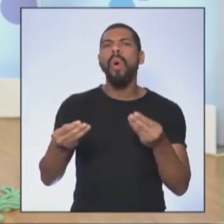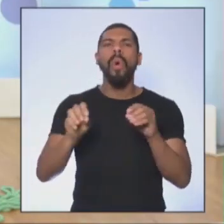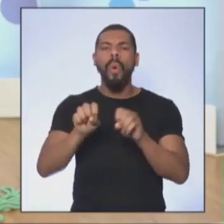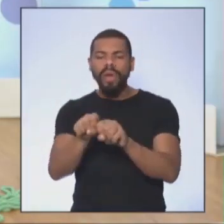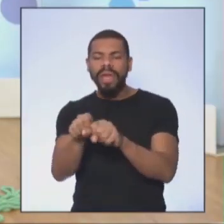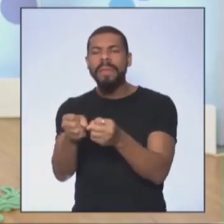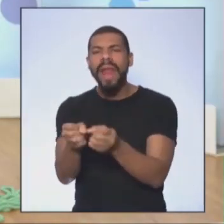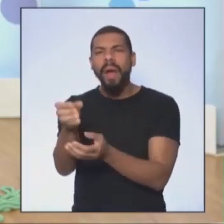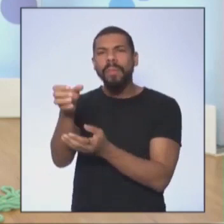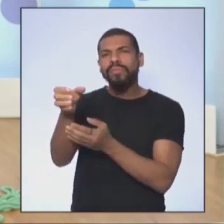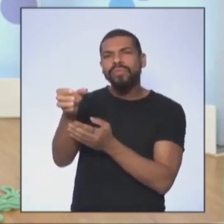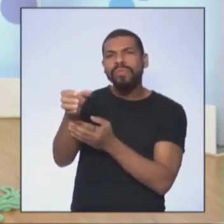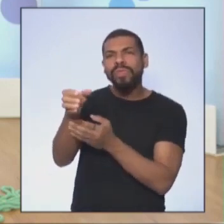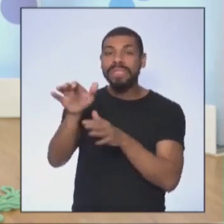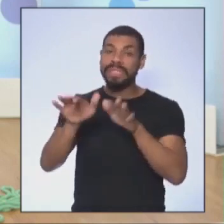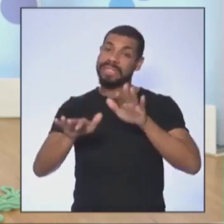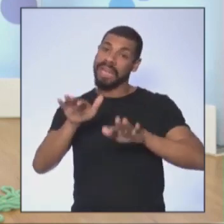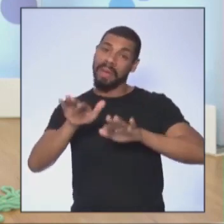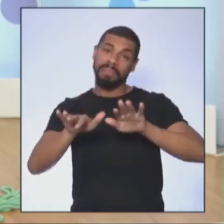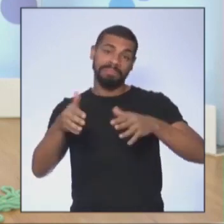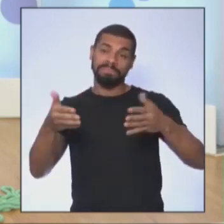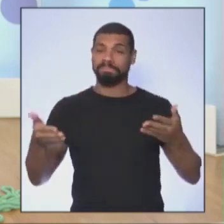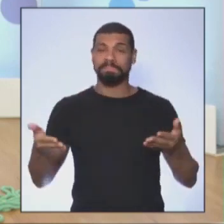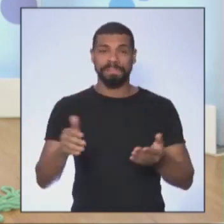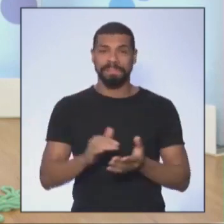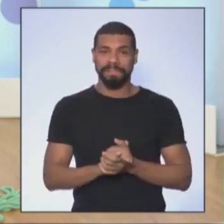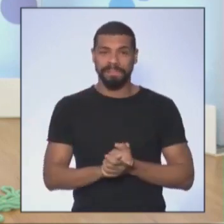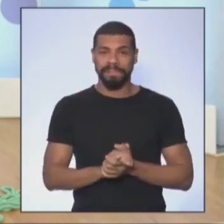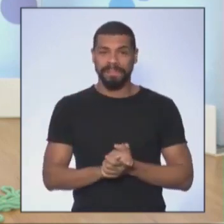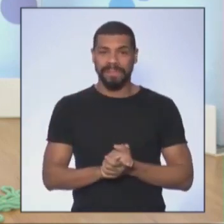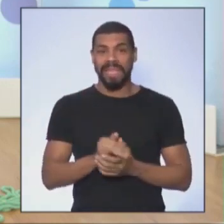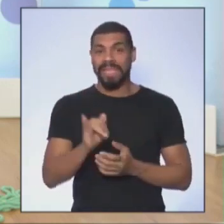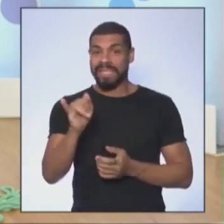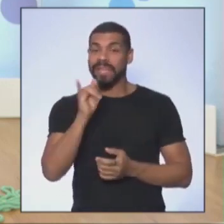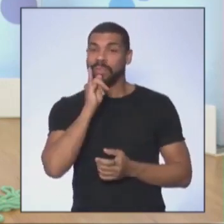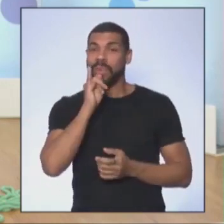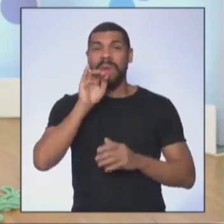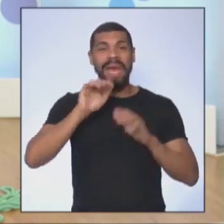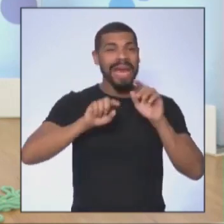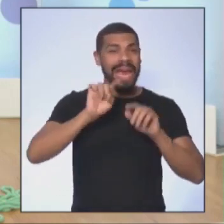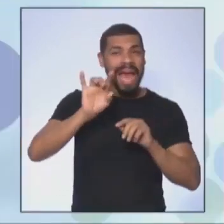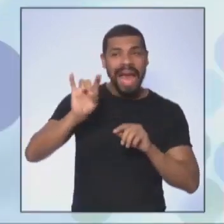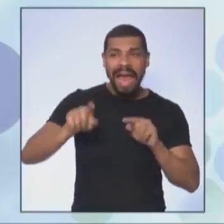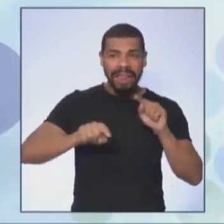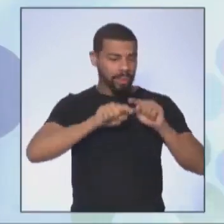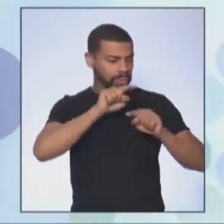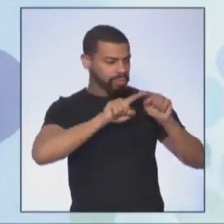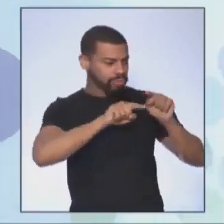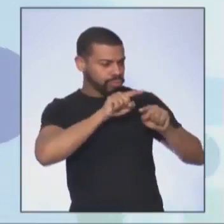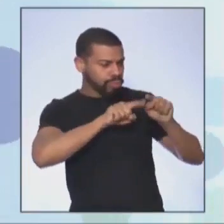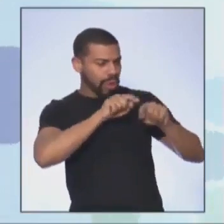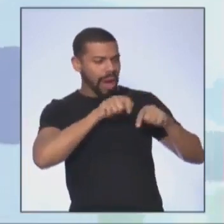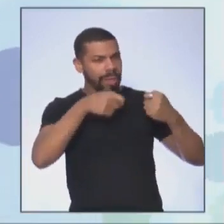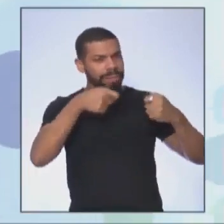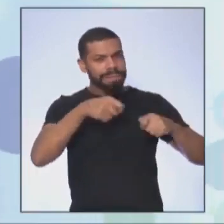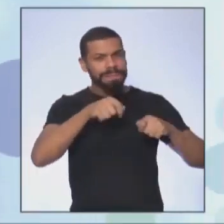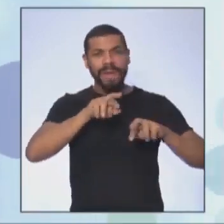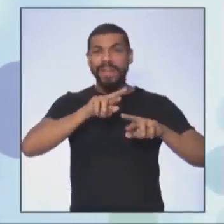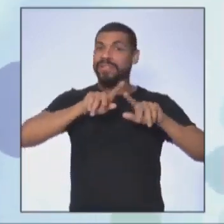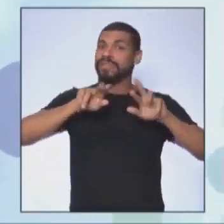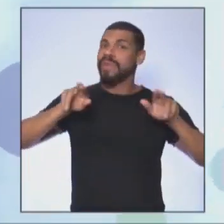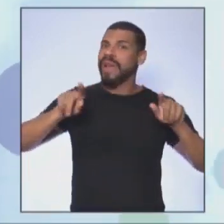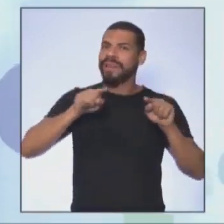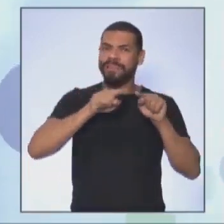quebrá-la? Depende da taça. Depende da taça. Porque, Pois é. como a gente disse, cada objeto, cada taça, que é um objeto, tem uma frequência natural